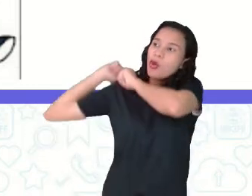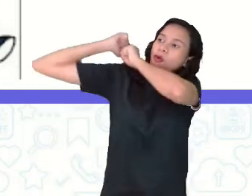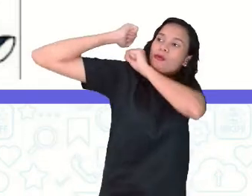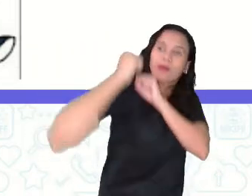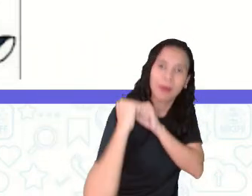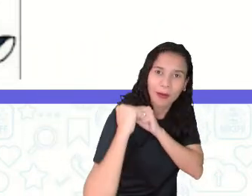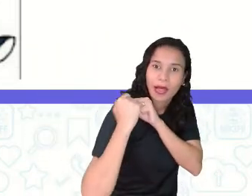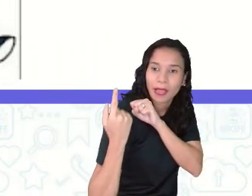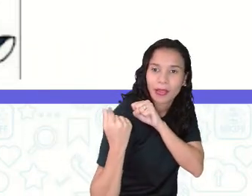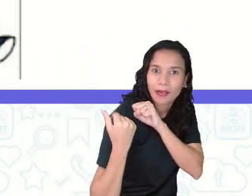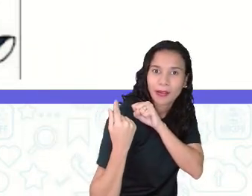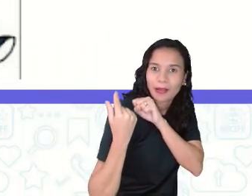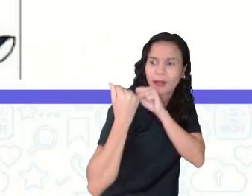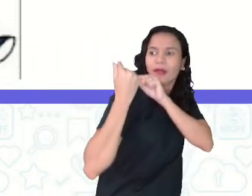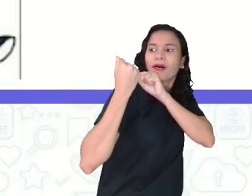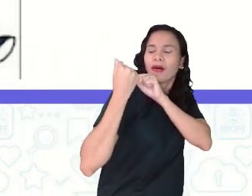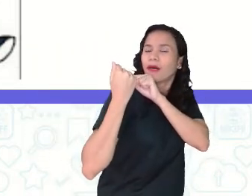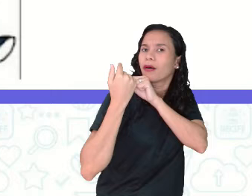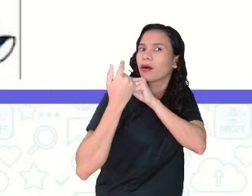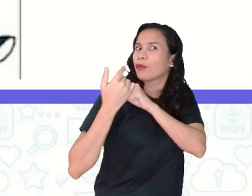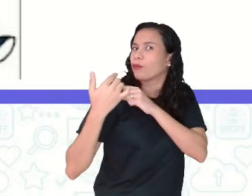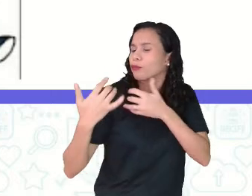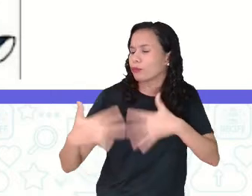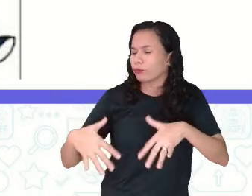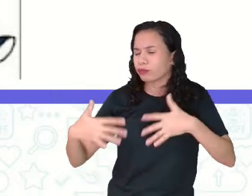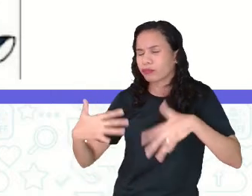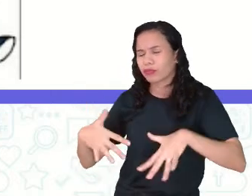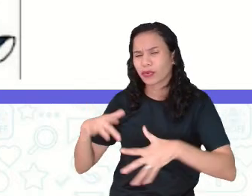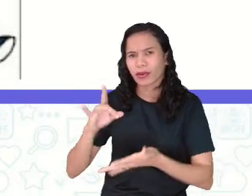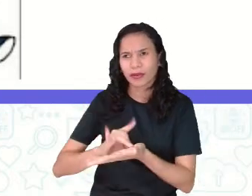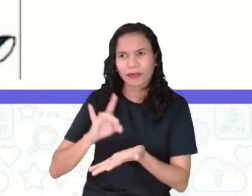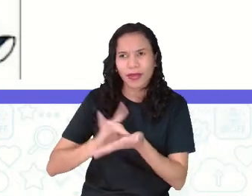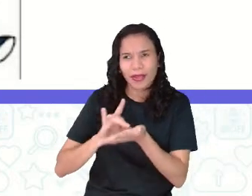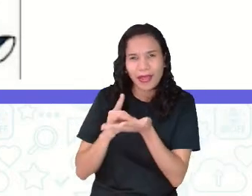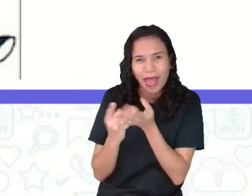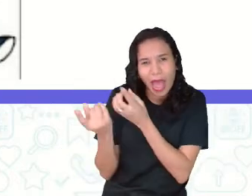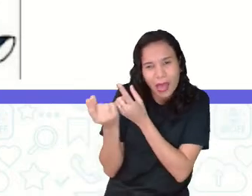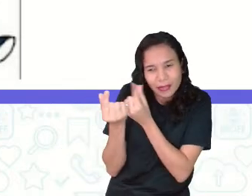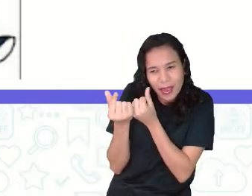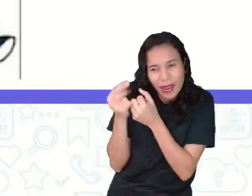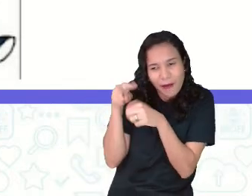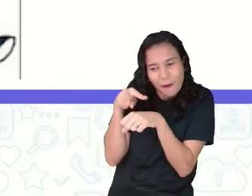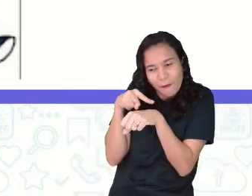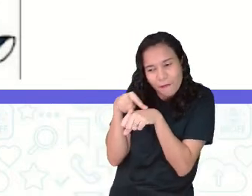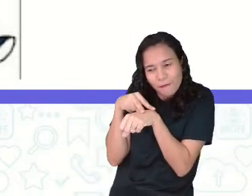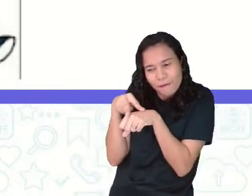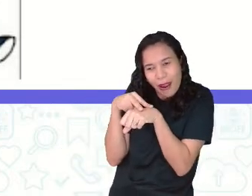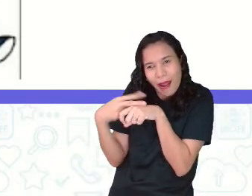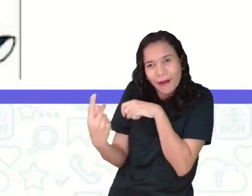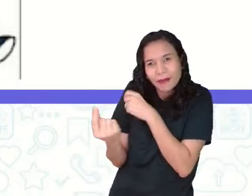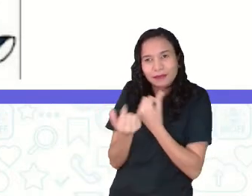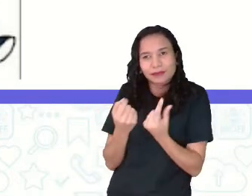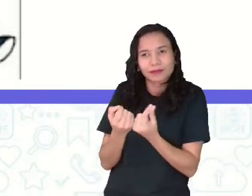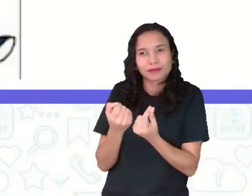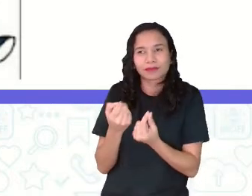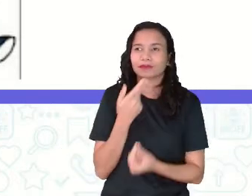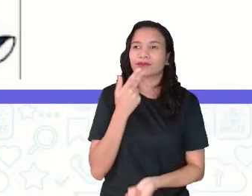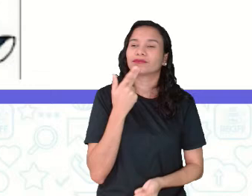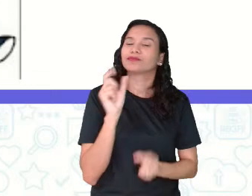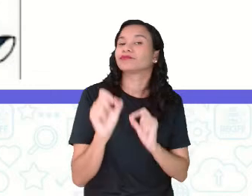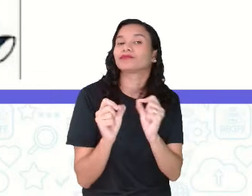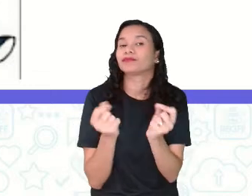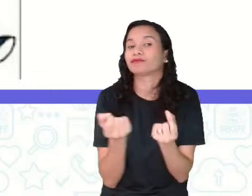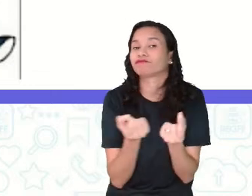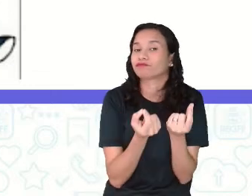sacola cheia de dinheiro, né? E são as verdinhas, né? Quem já ouviu falar? Quando a gente fala de dinheiro,